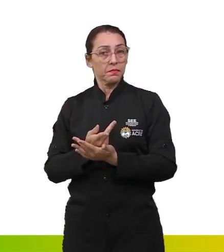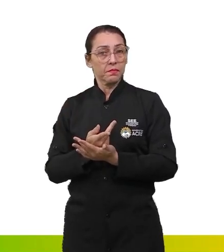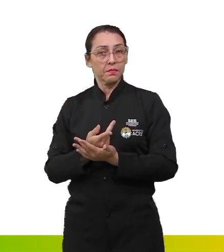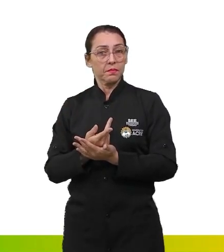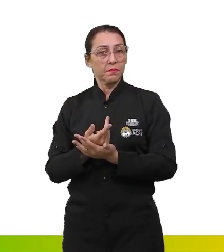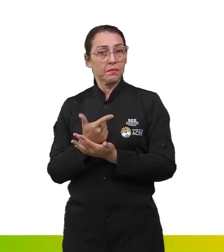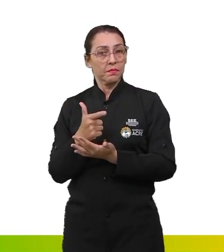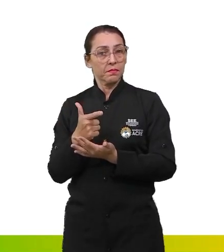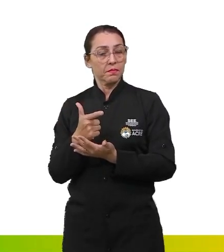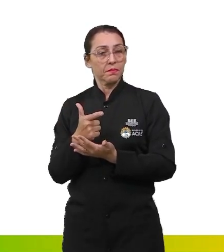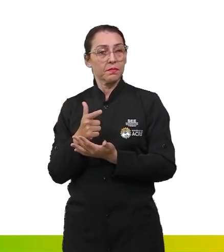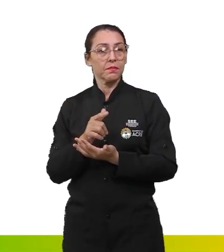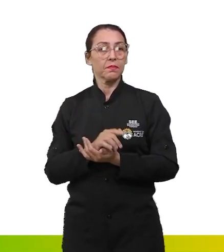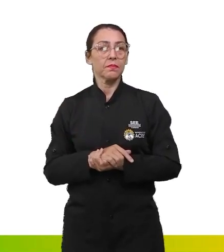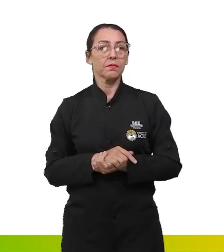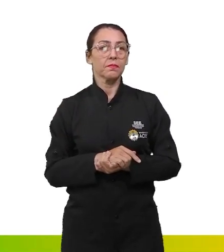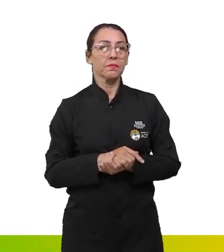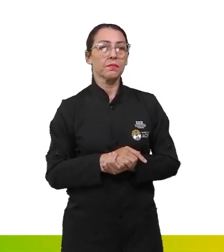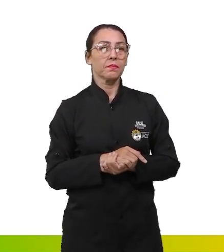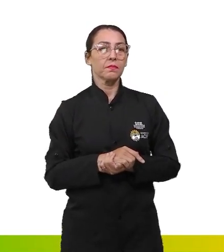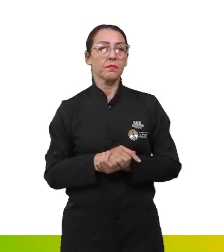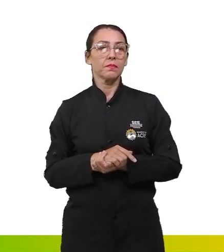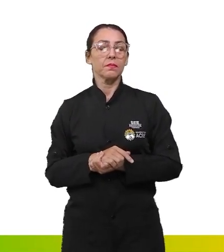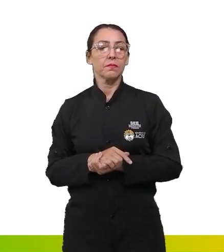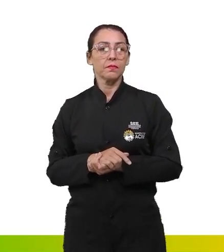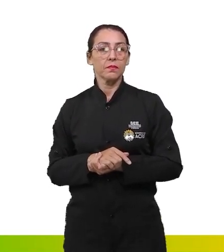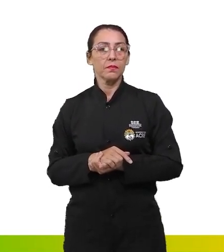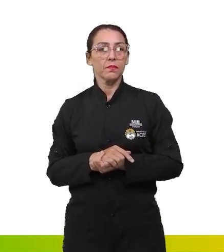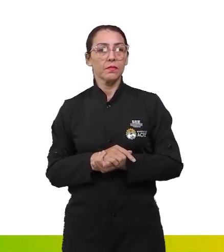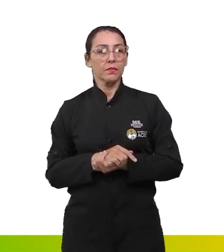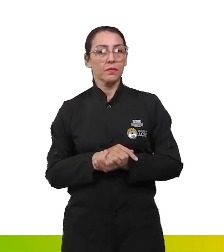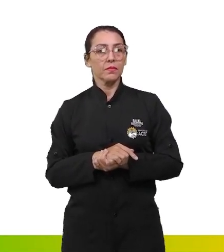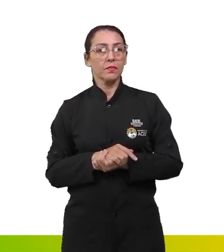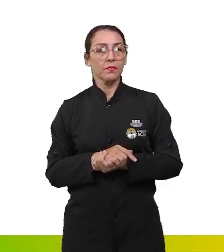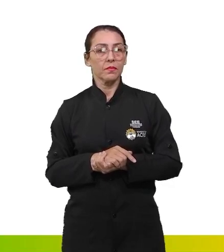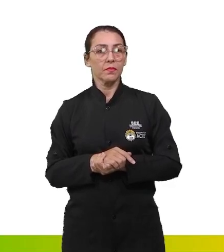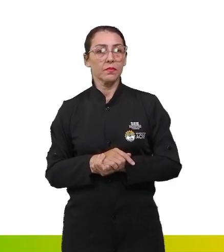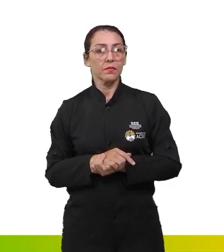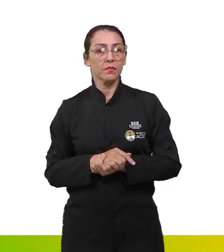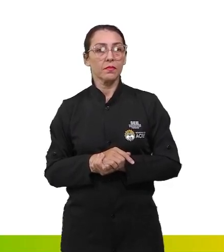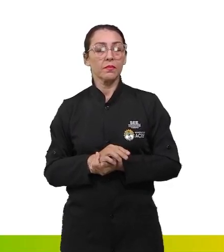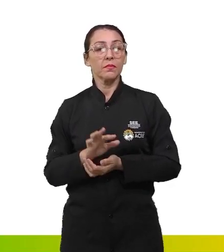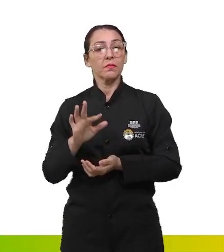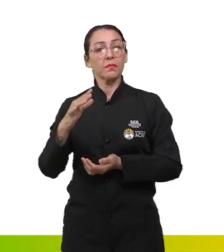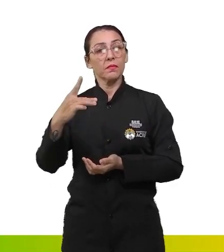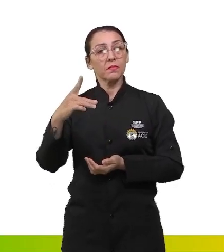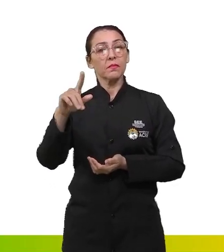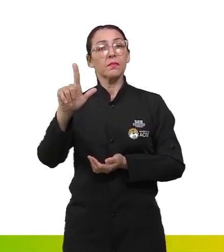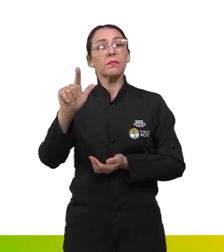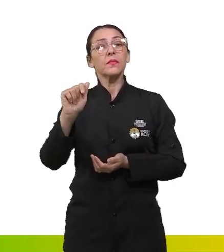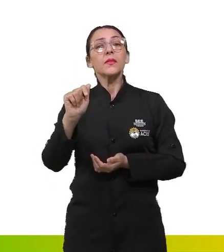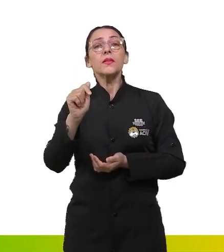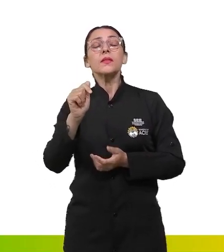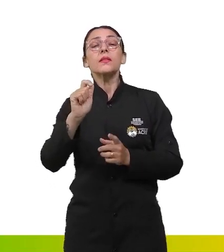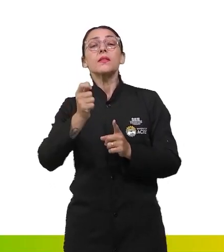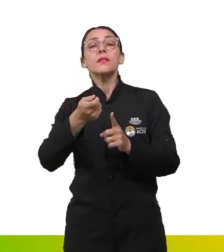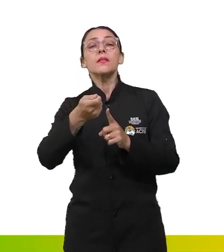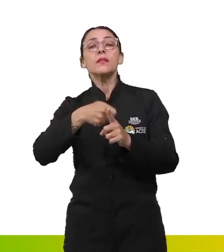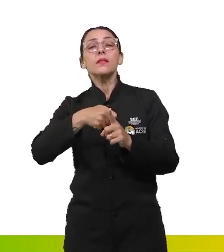Mas vocês não caíram. Que bom. E los plátanos? E as